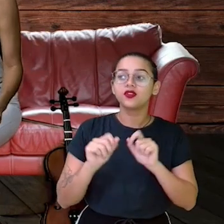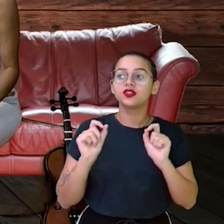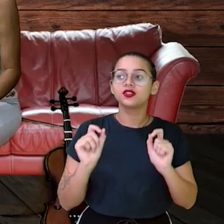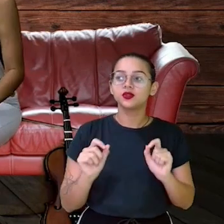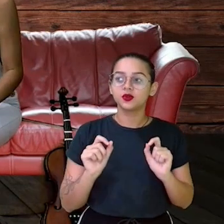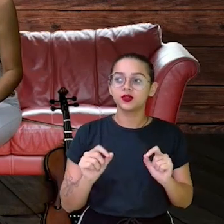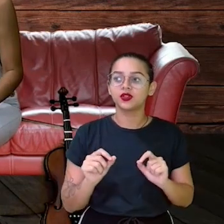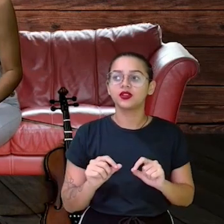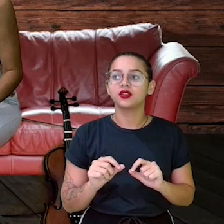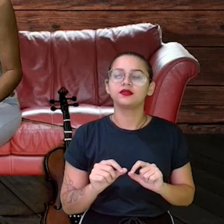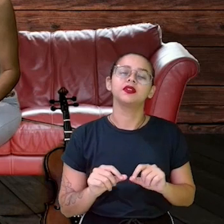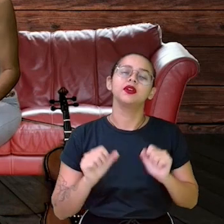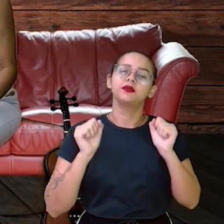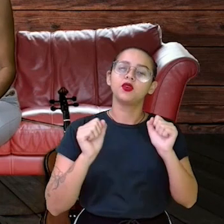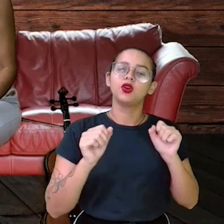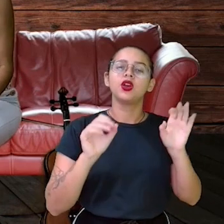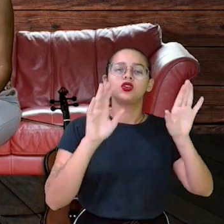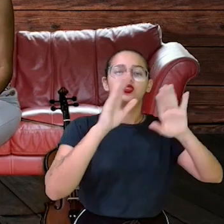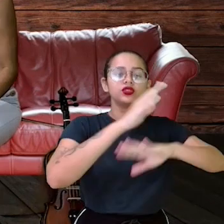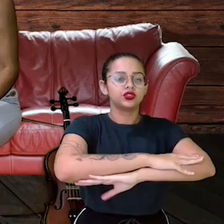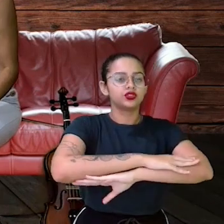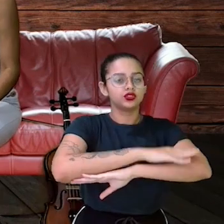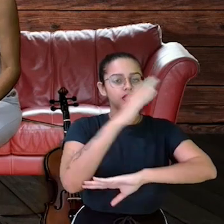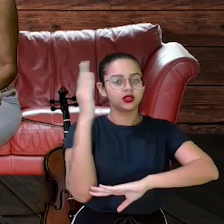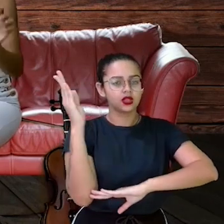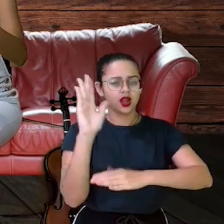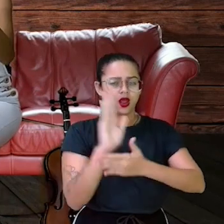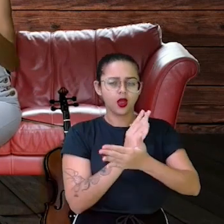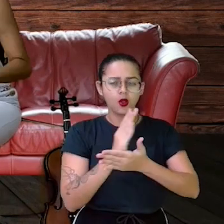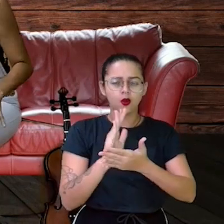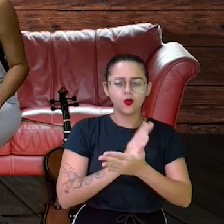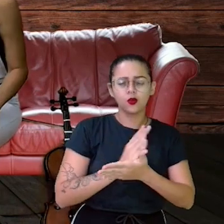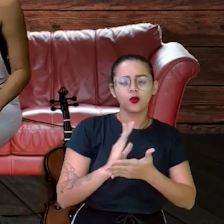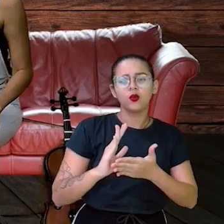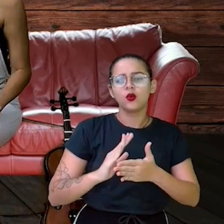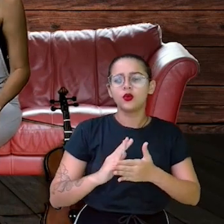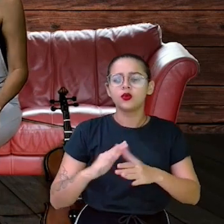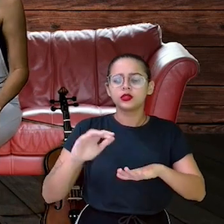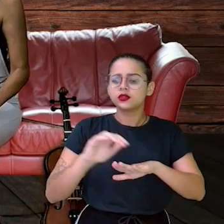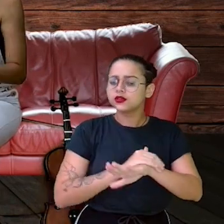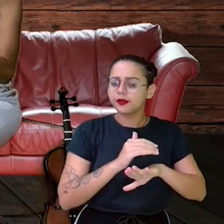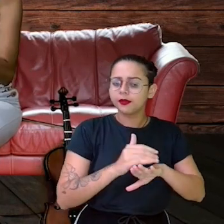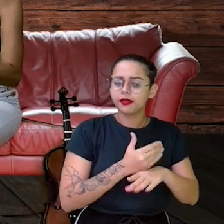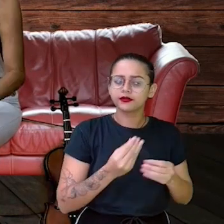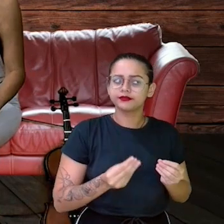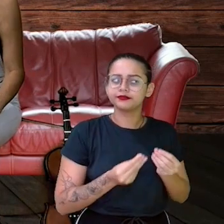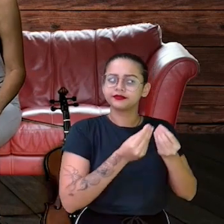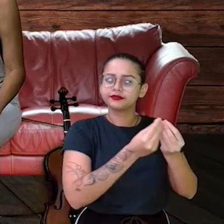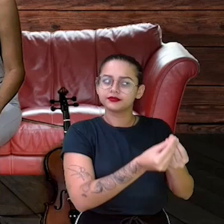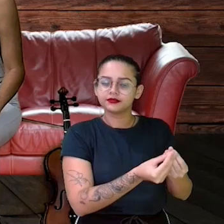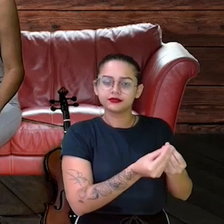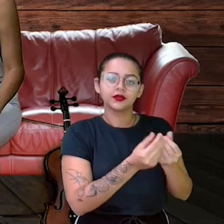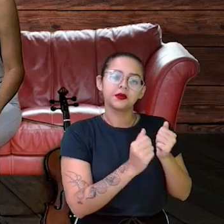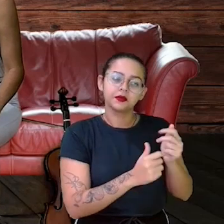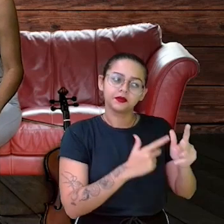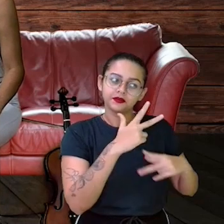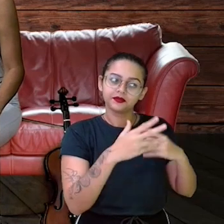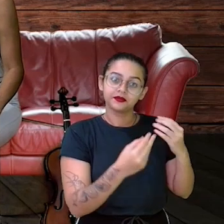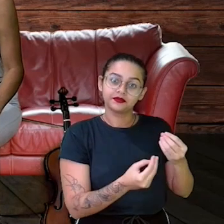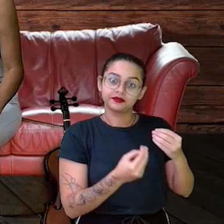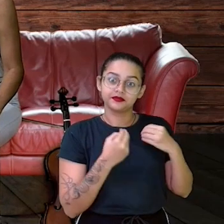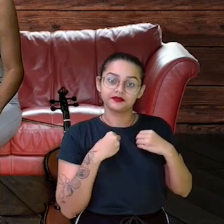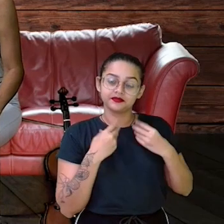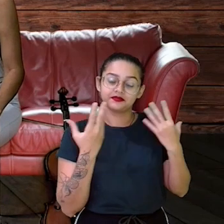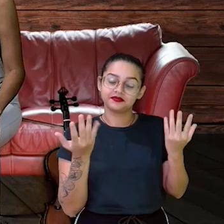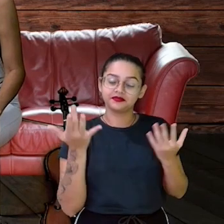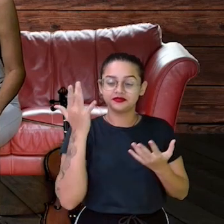também deixar na janela alguns sapatos esperando receber presentes que podem ser colocados dentro desses